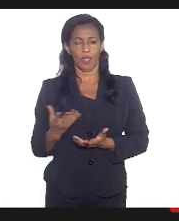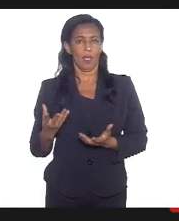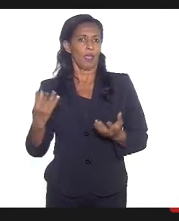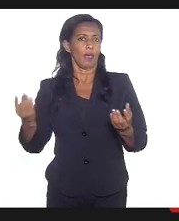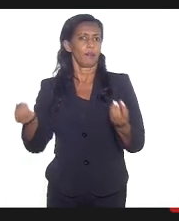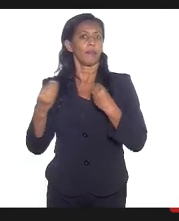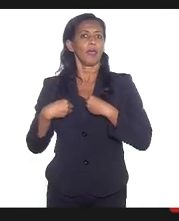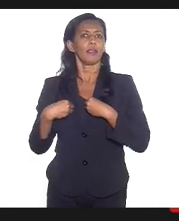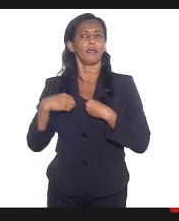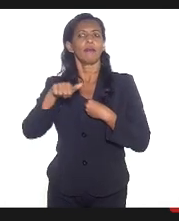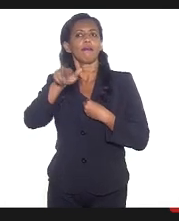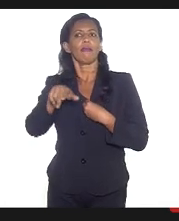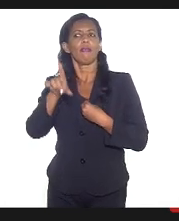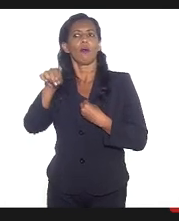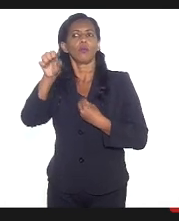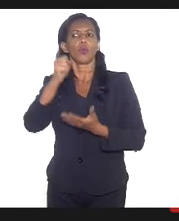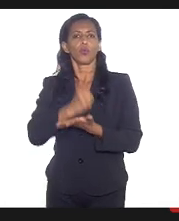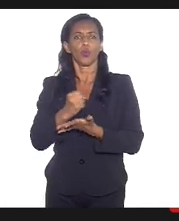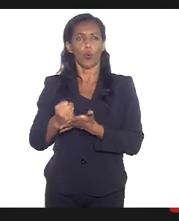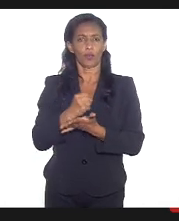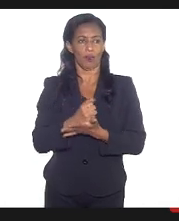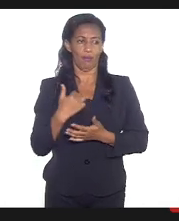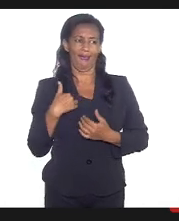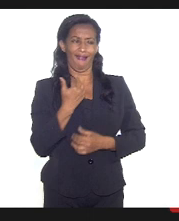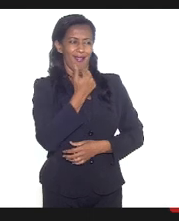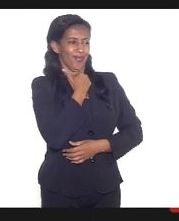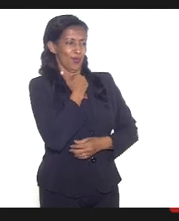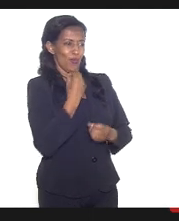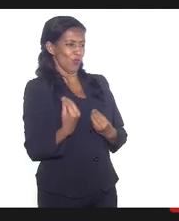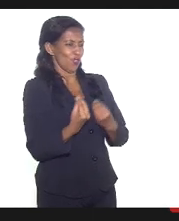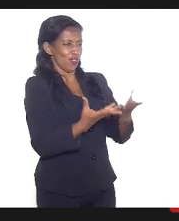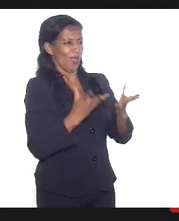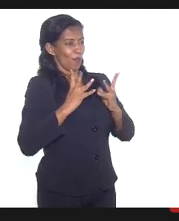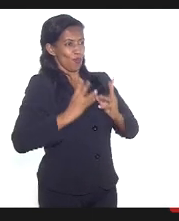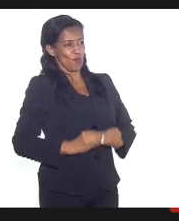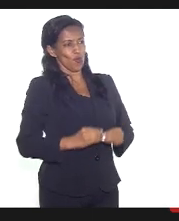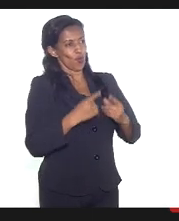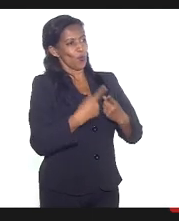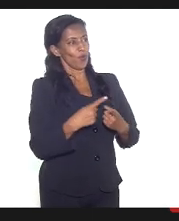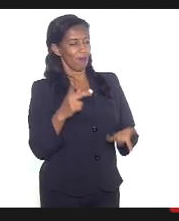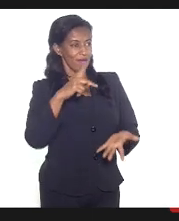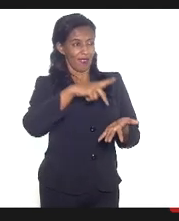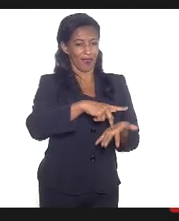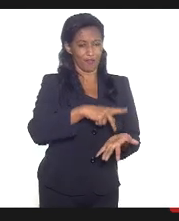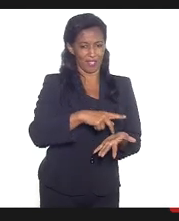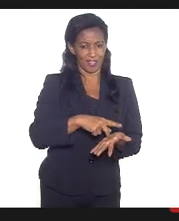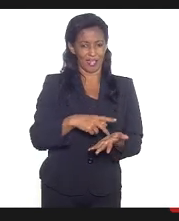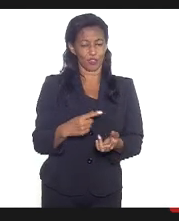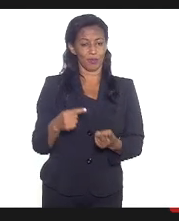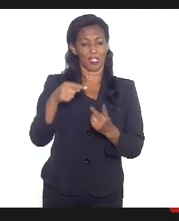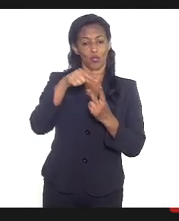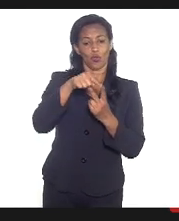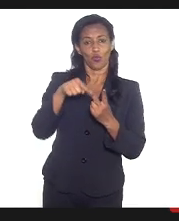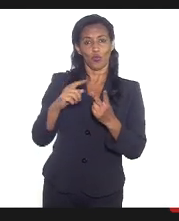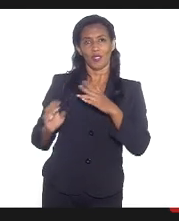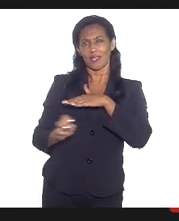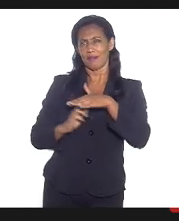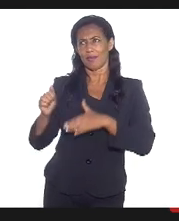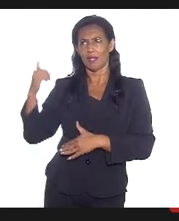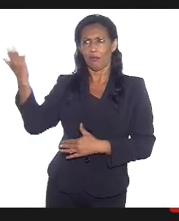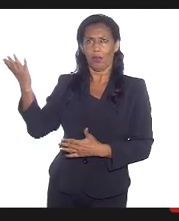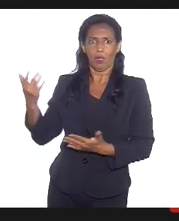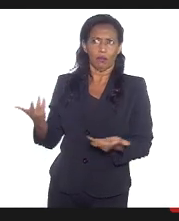dono do contrato? Eu não posso te dar o contrato de afretamento puro, porque, na verdade, foi celebrado entre duas empresas lá fora. Tipo, peraí,